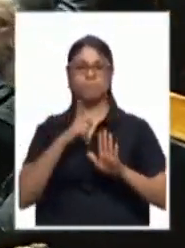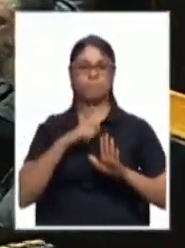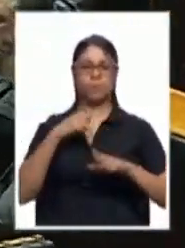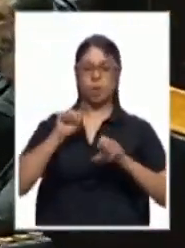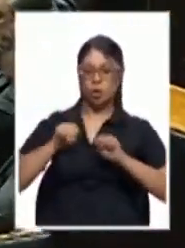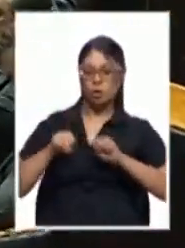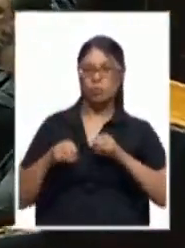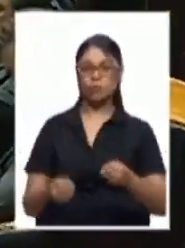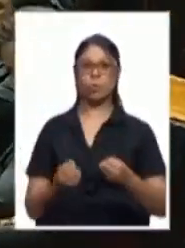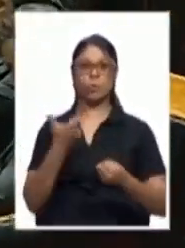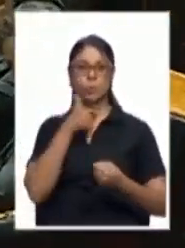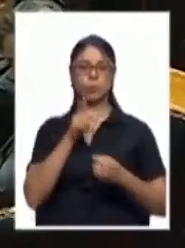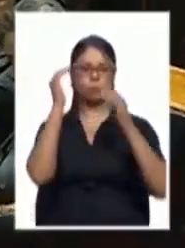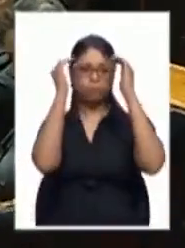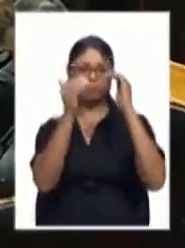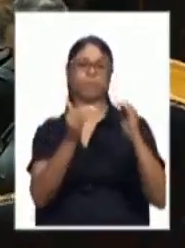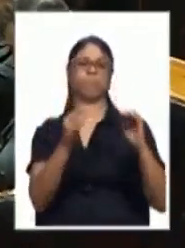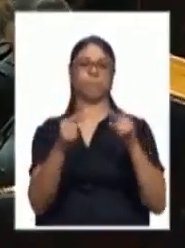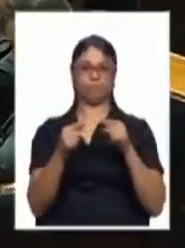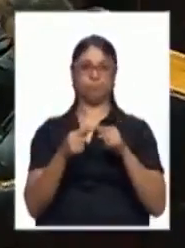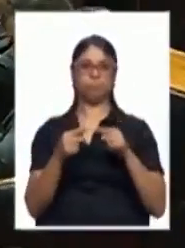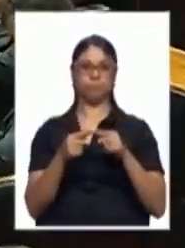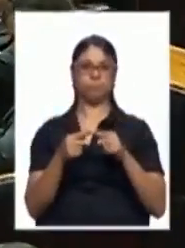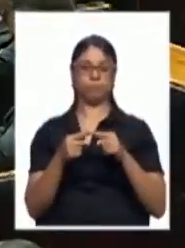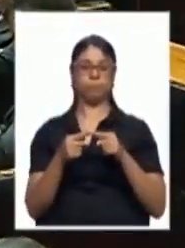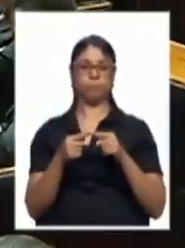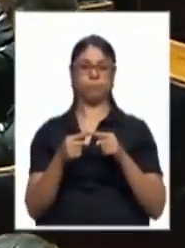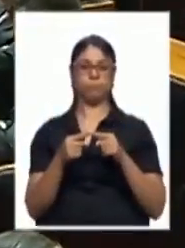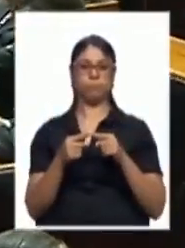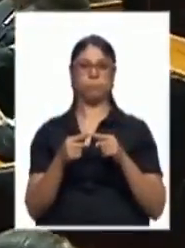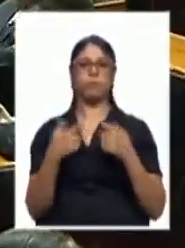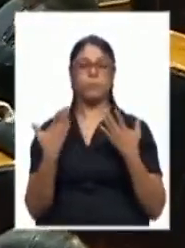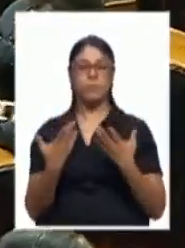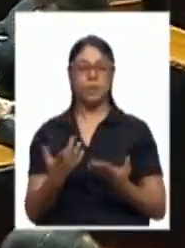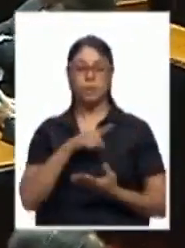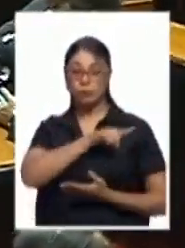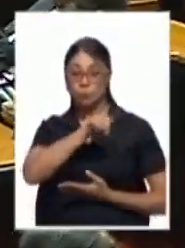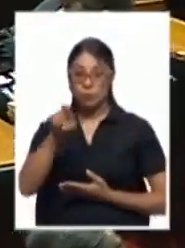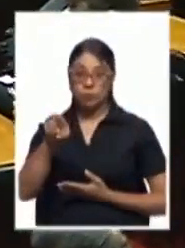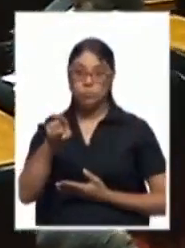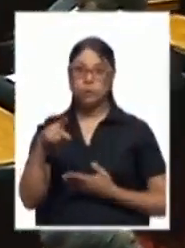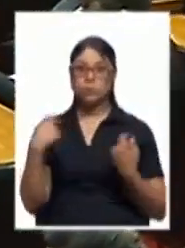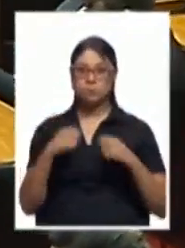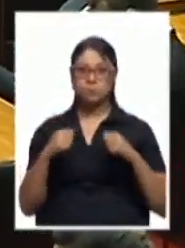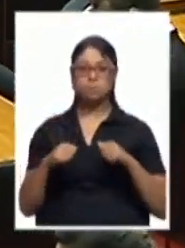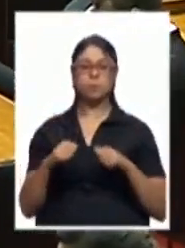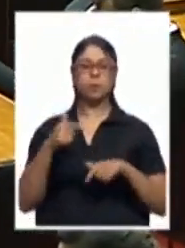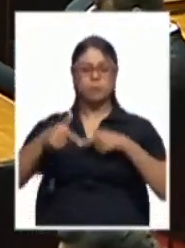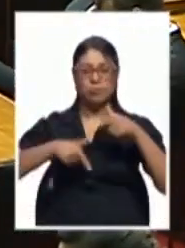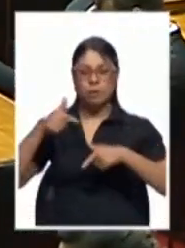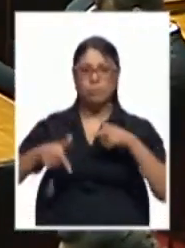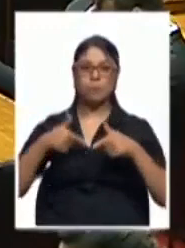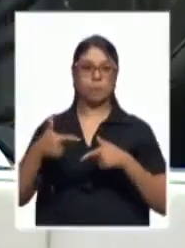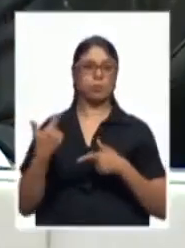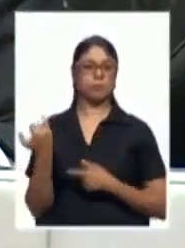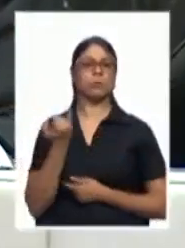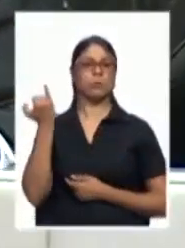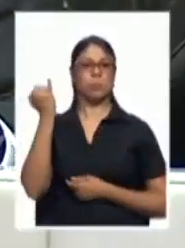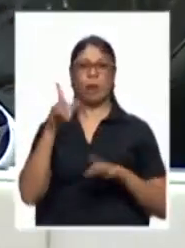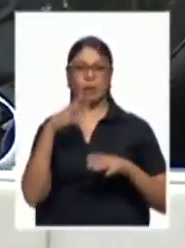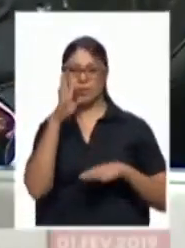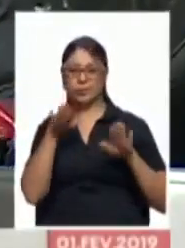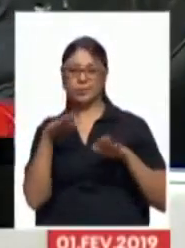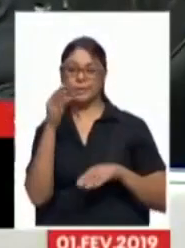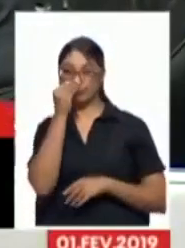para concretizá-los. Dos seus dirigentes, requer-se um valor intangível, muitas vezes negligenciado,